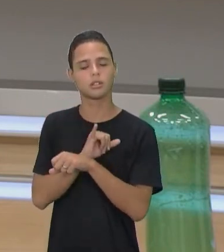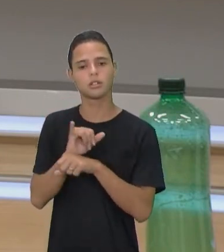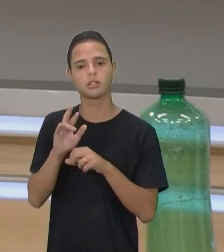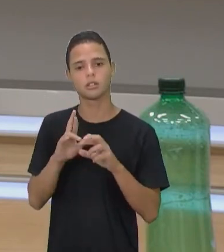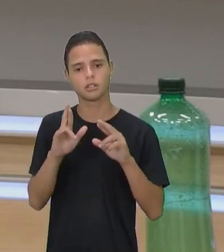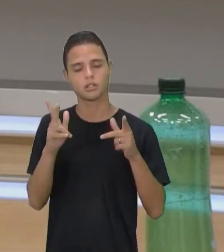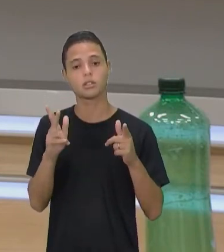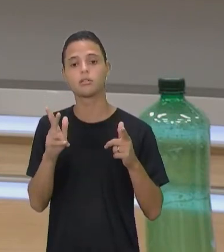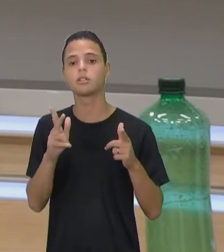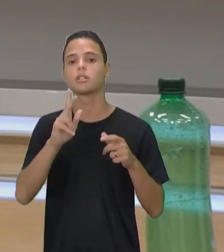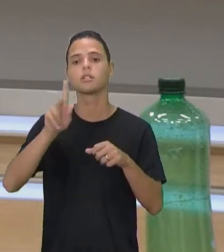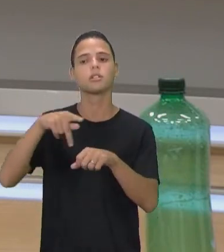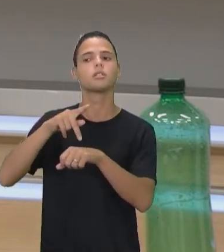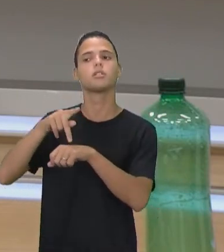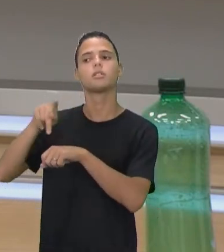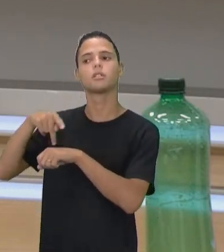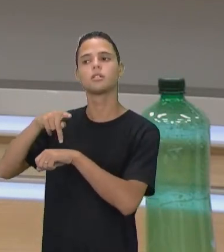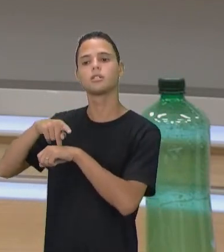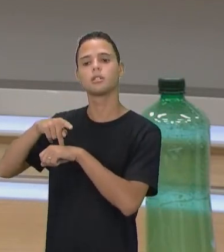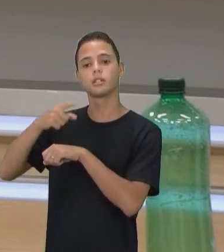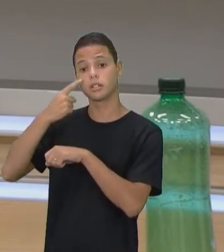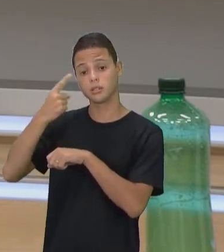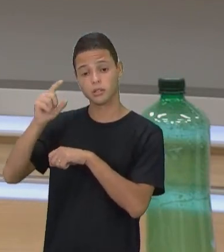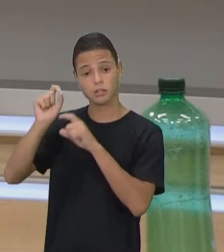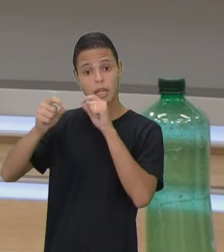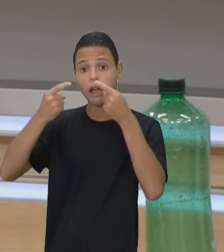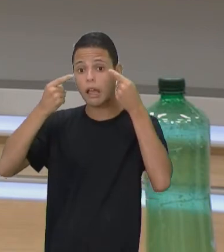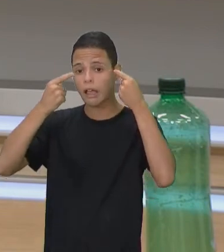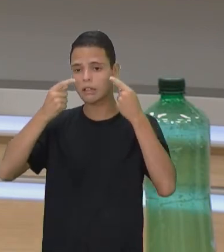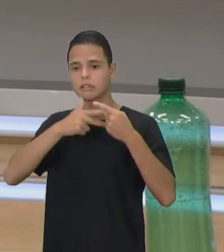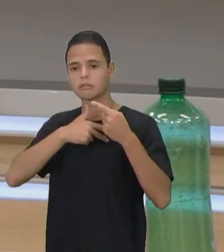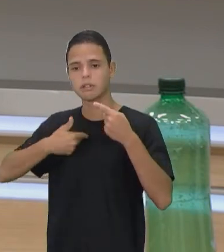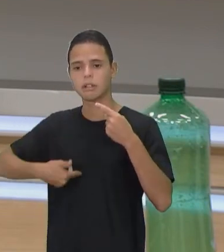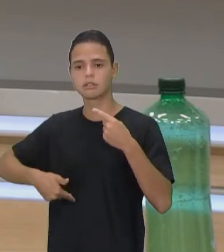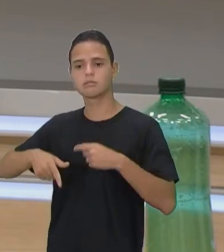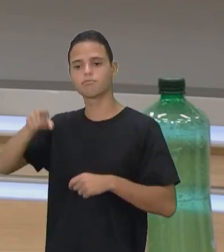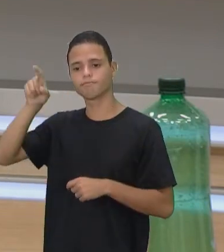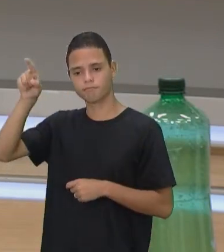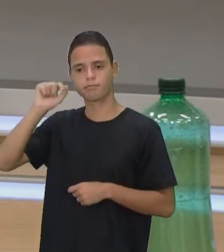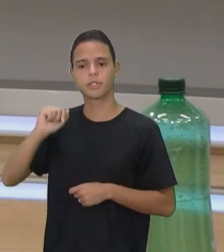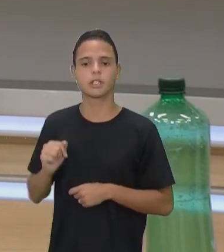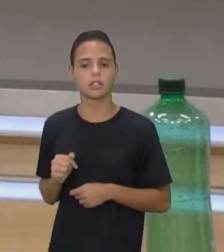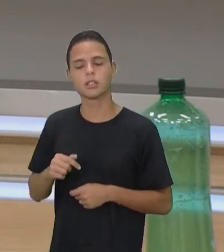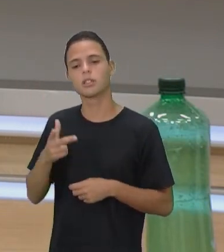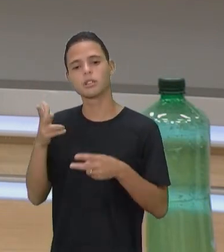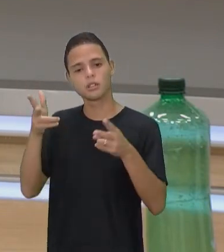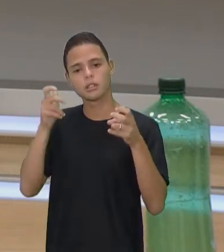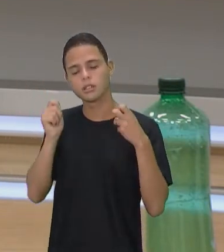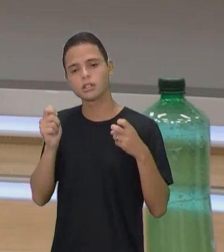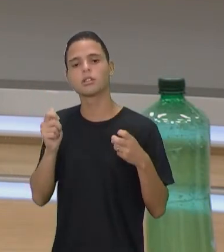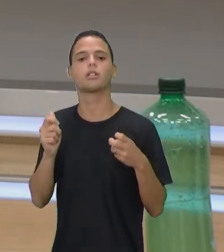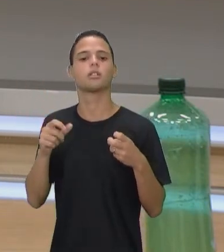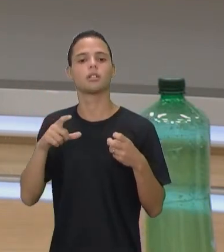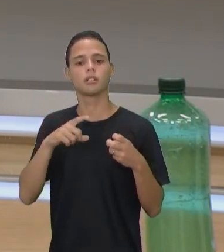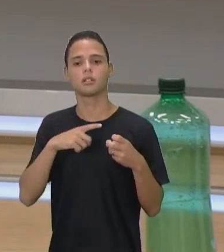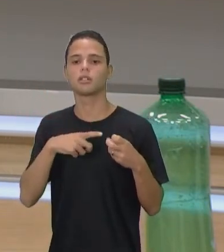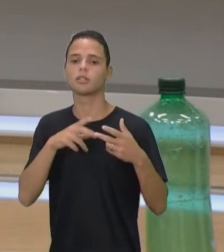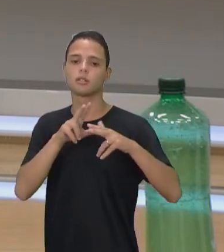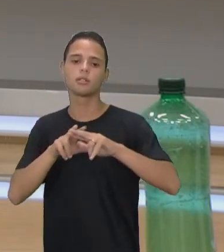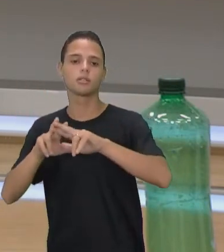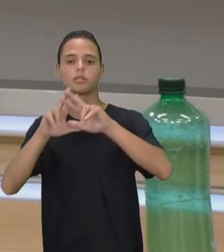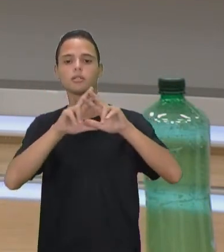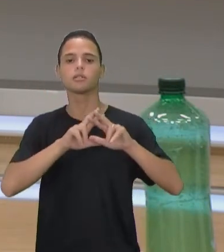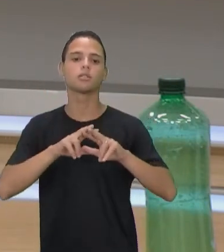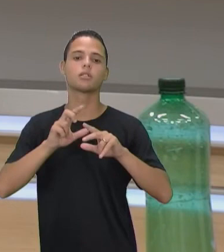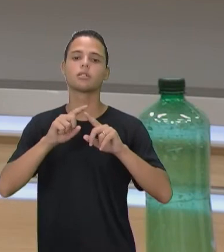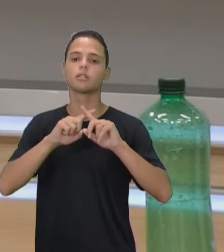alguns países. E a gente acabou vendo a do Japão. A do Japão a gente percebeu ali na tabela que ele tem a questão do reciclável, mas ele tem